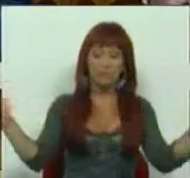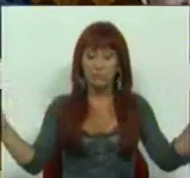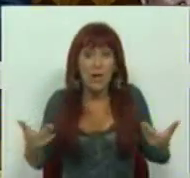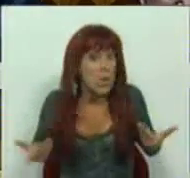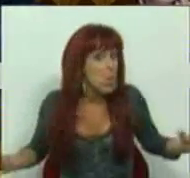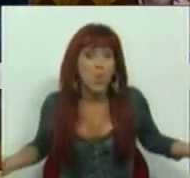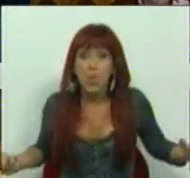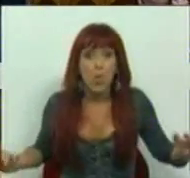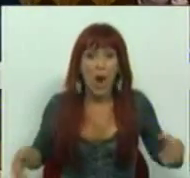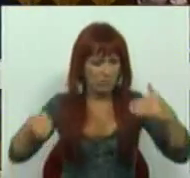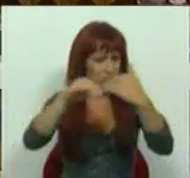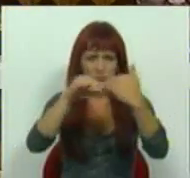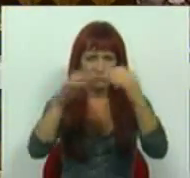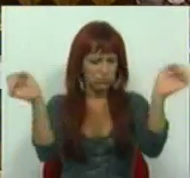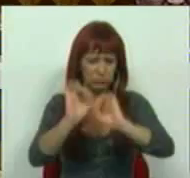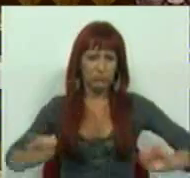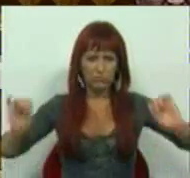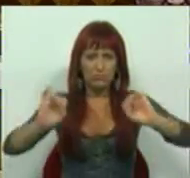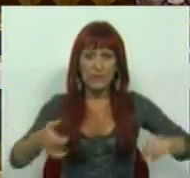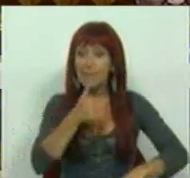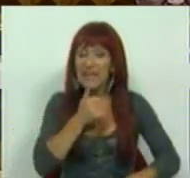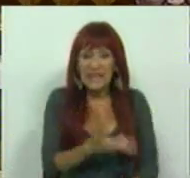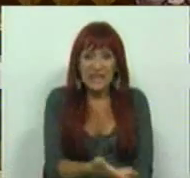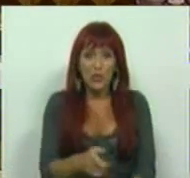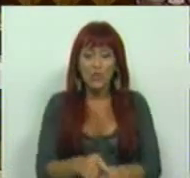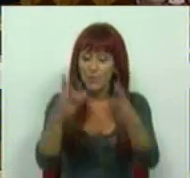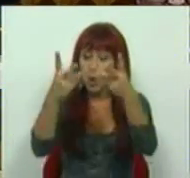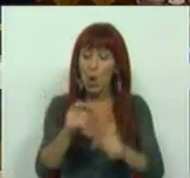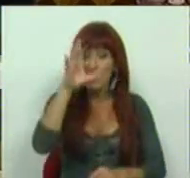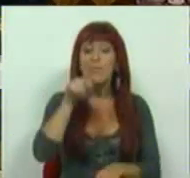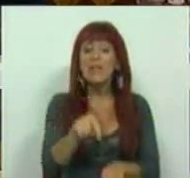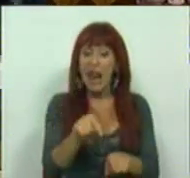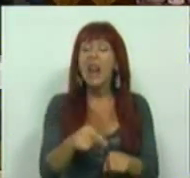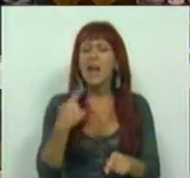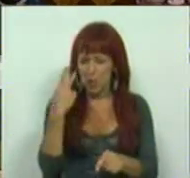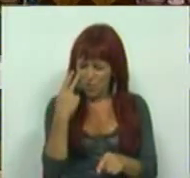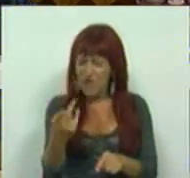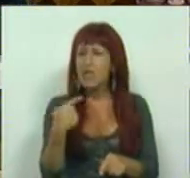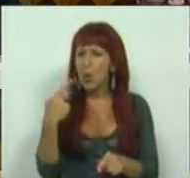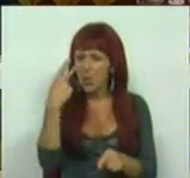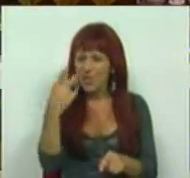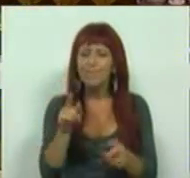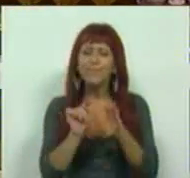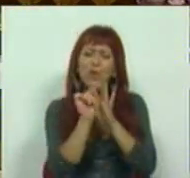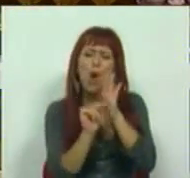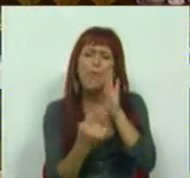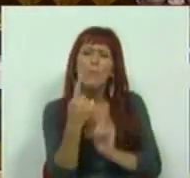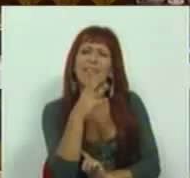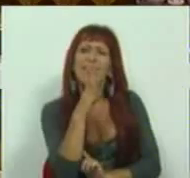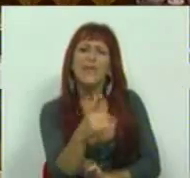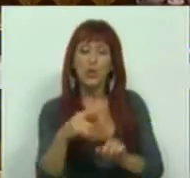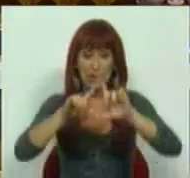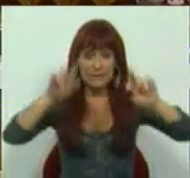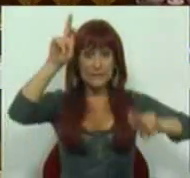há nenhuma equidade nestas medidas. No orçamento está lá, eu bem vi, uma norma que diz que